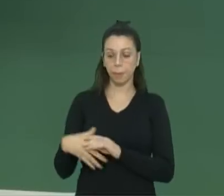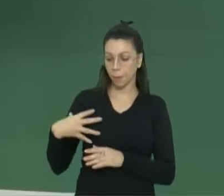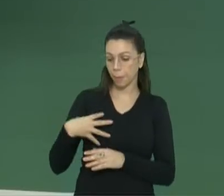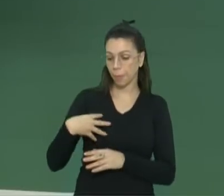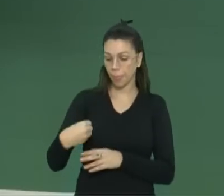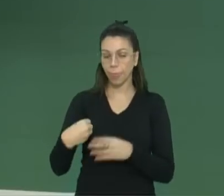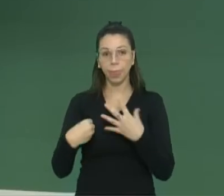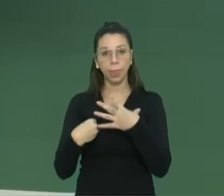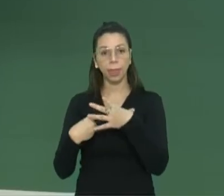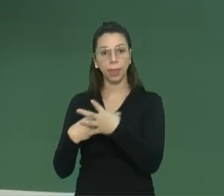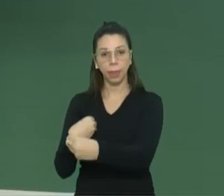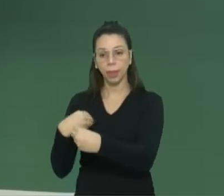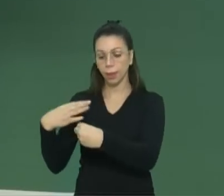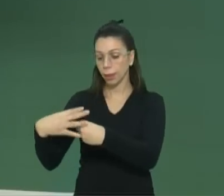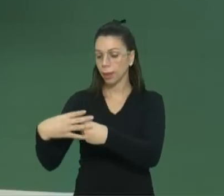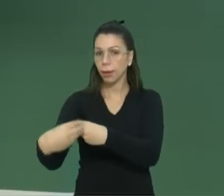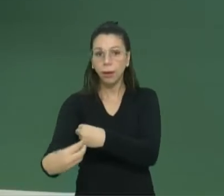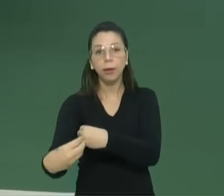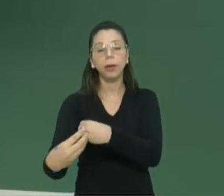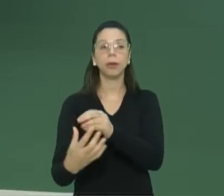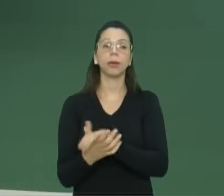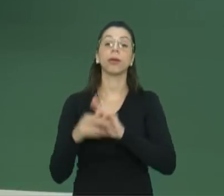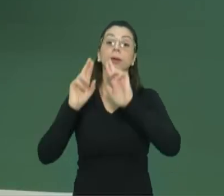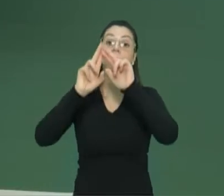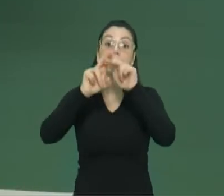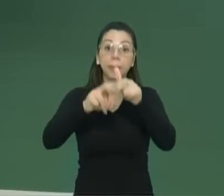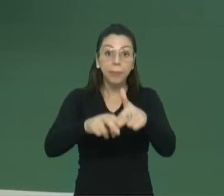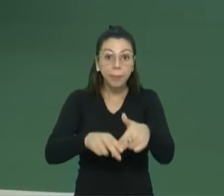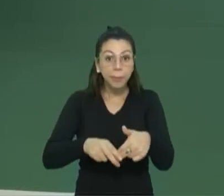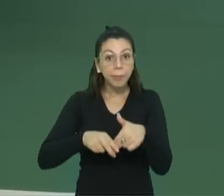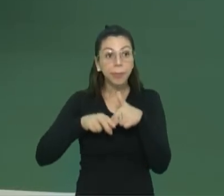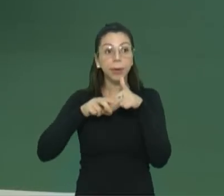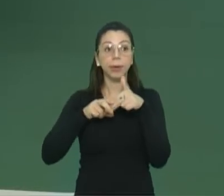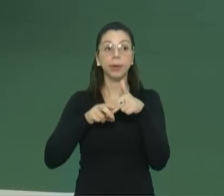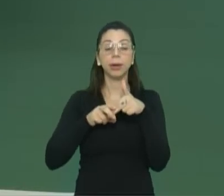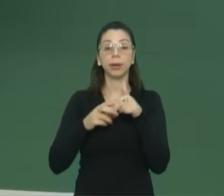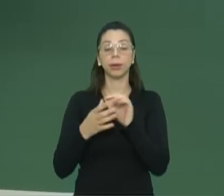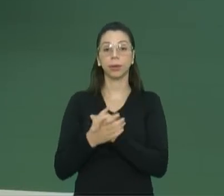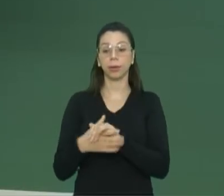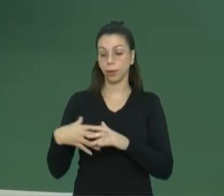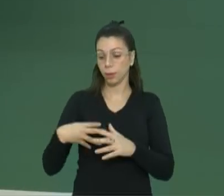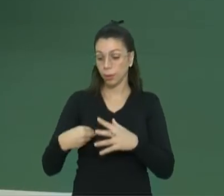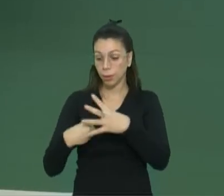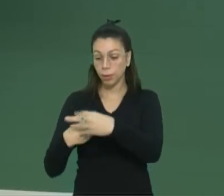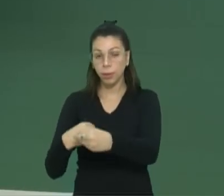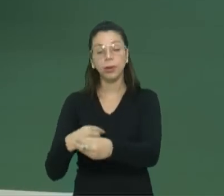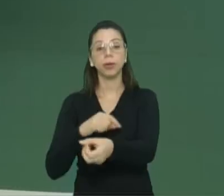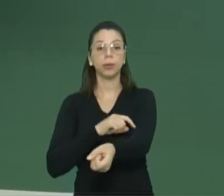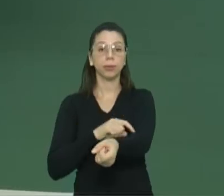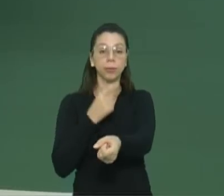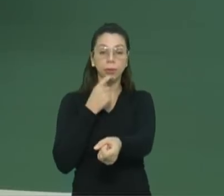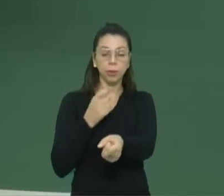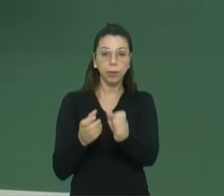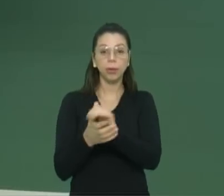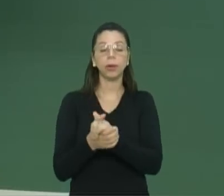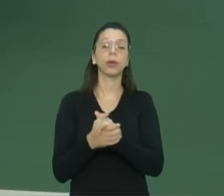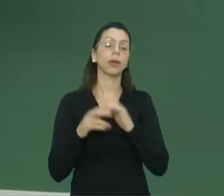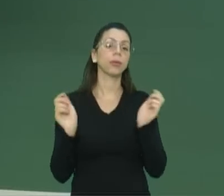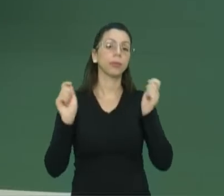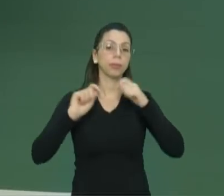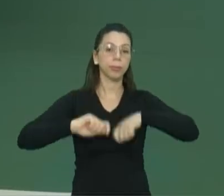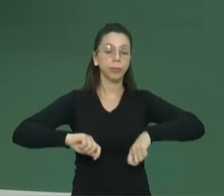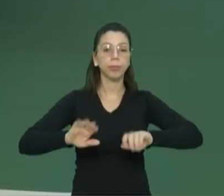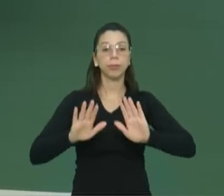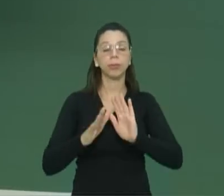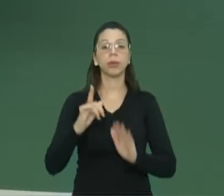passado de pai para filho. Por isso que a herança sanguínea é o mais determinante para esse governo. Ou seja,